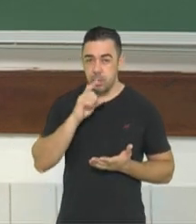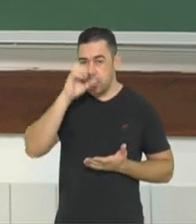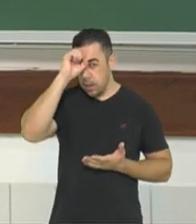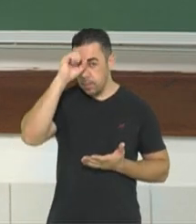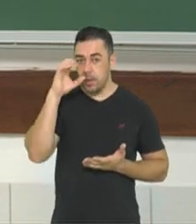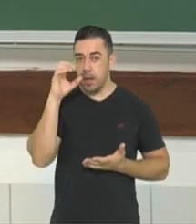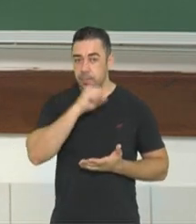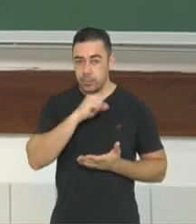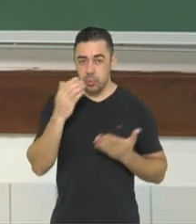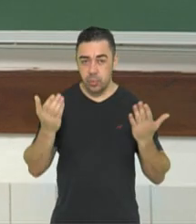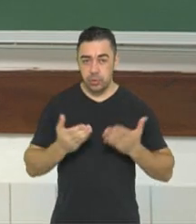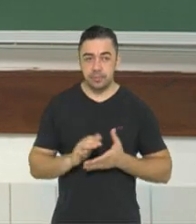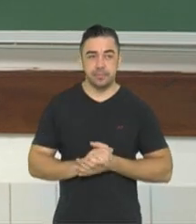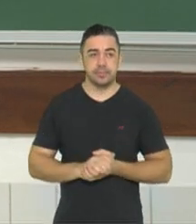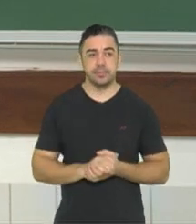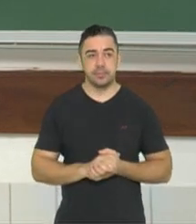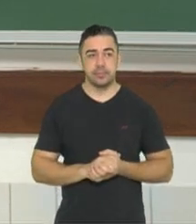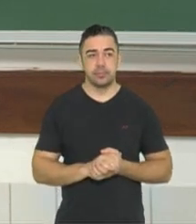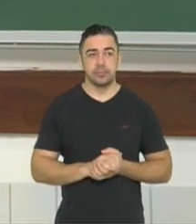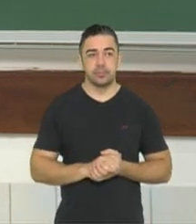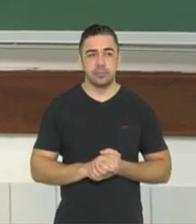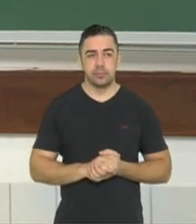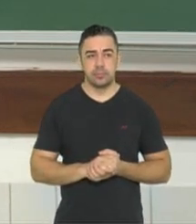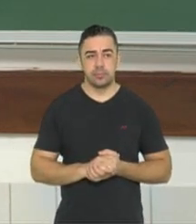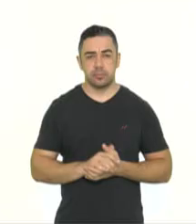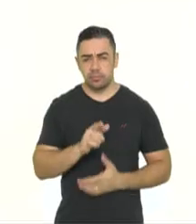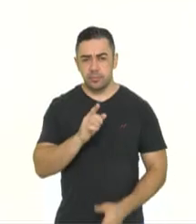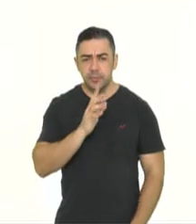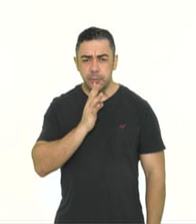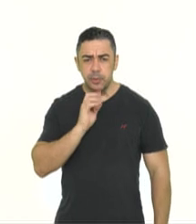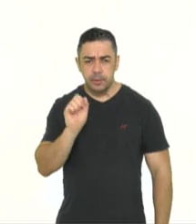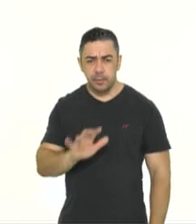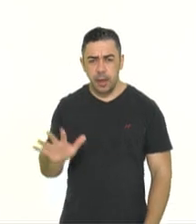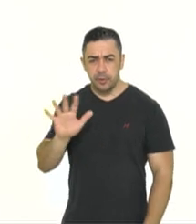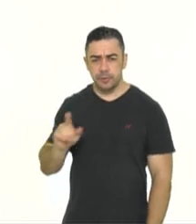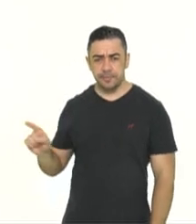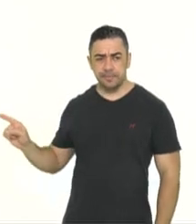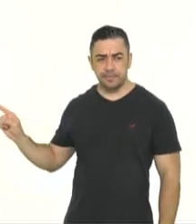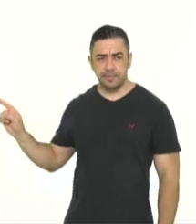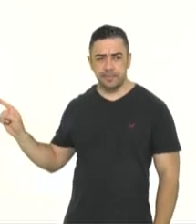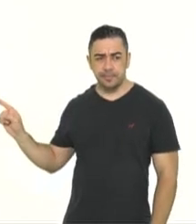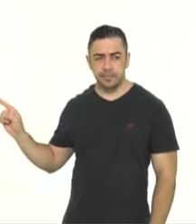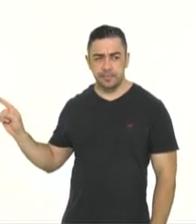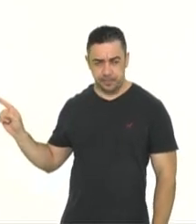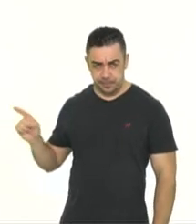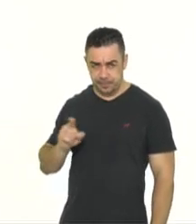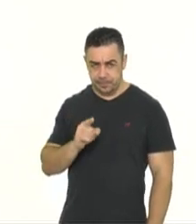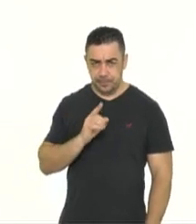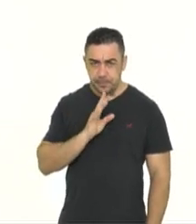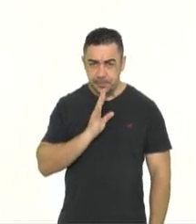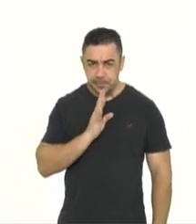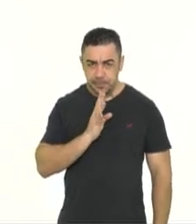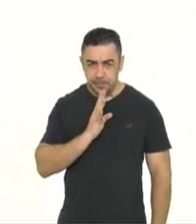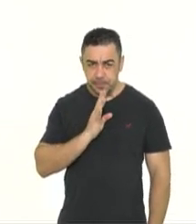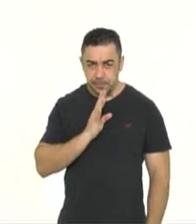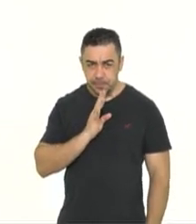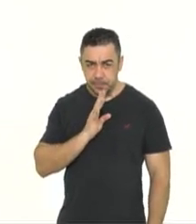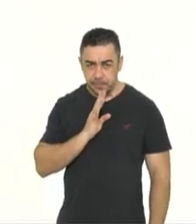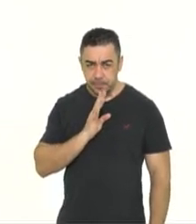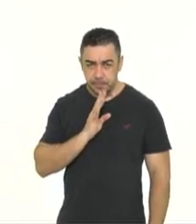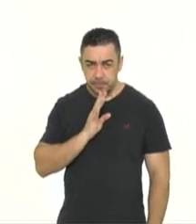aprender isso tudo hoje. Olha lá essa imagem. Você conhece este